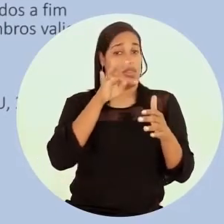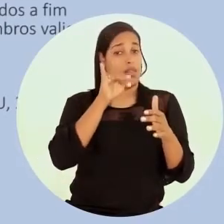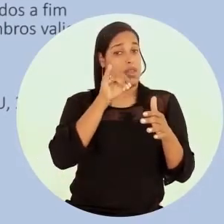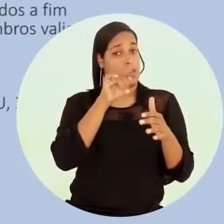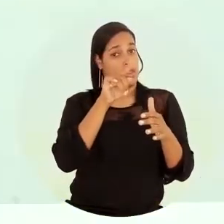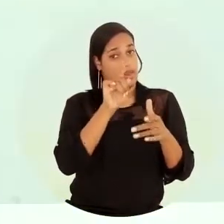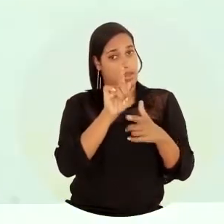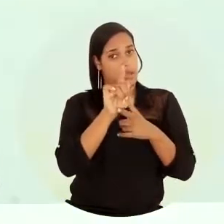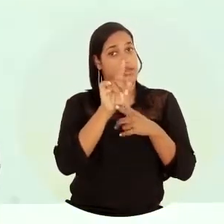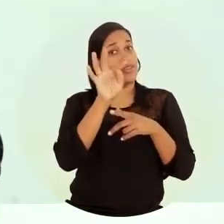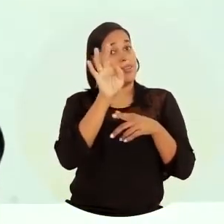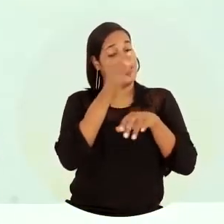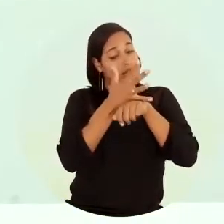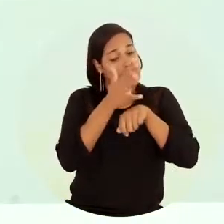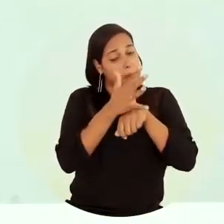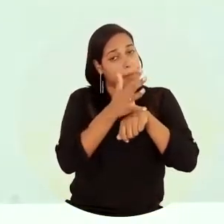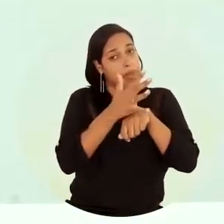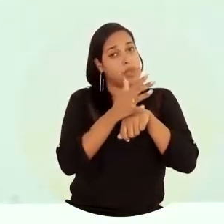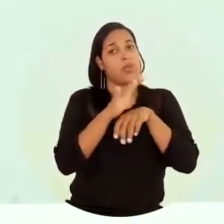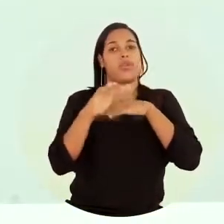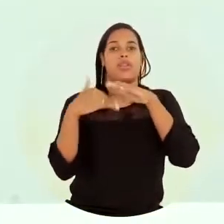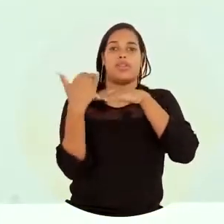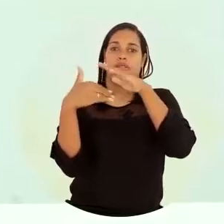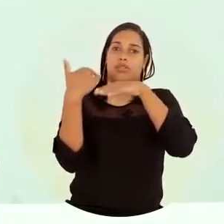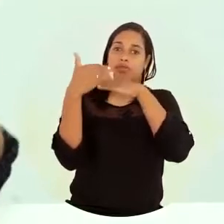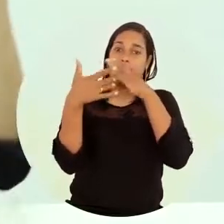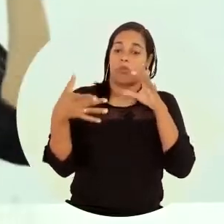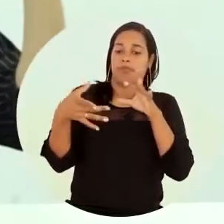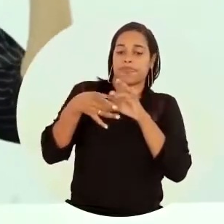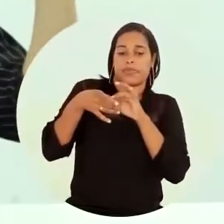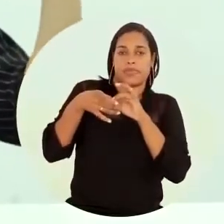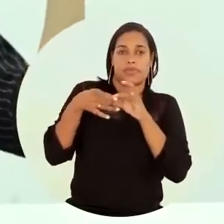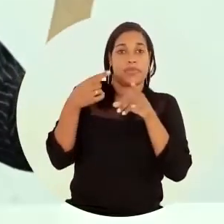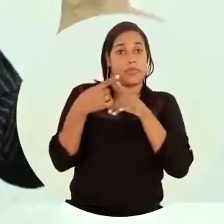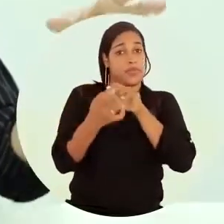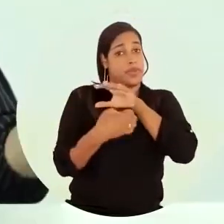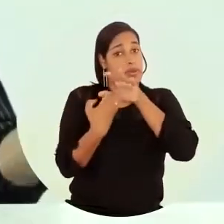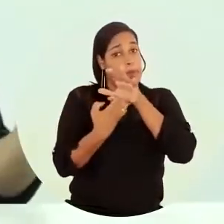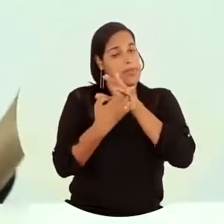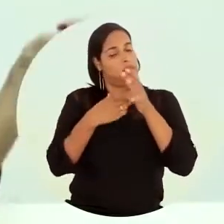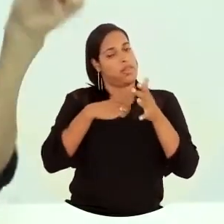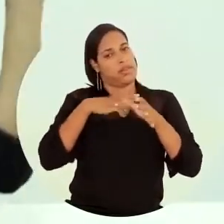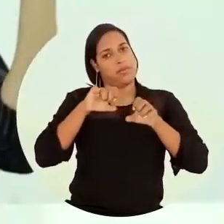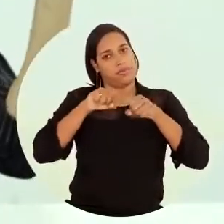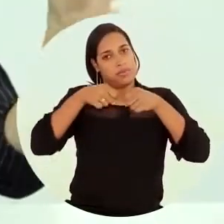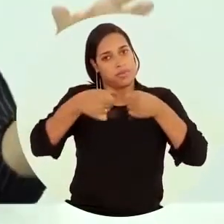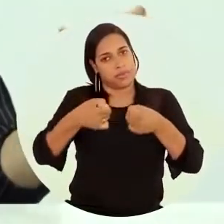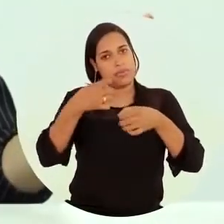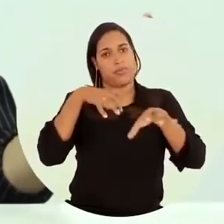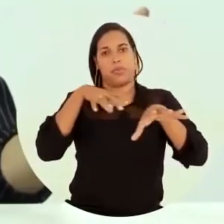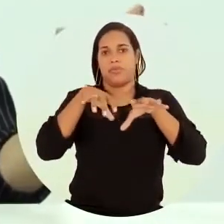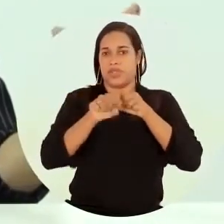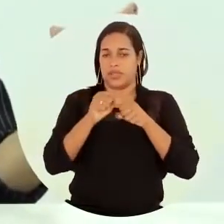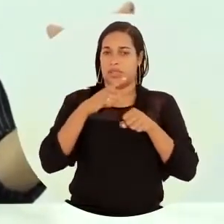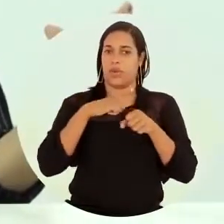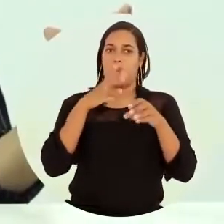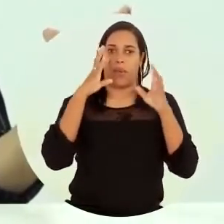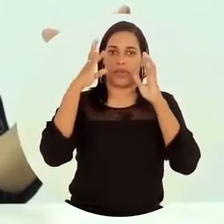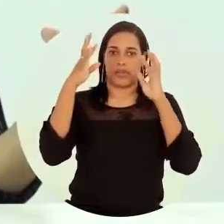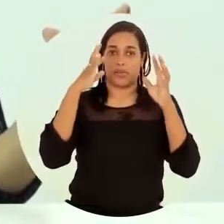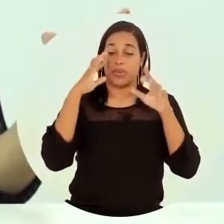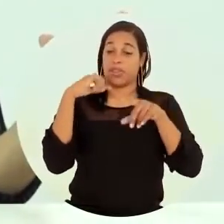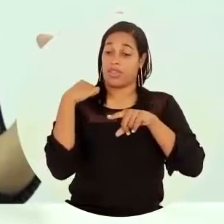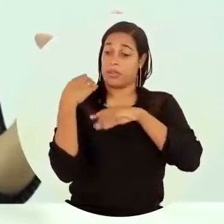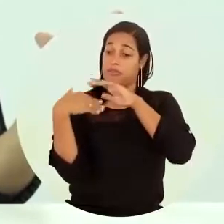ou Treinamento e Desenvolvimento, se complementam, porque a empresa dá a formação, traz o conhecimento e depois ela